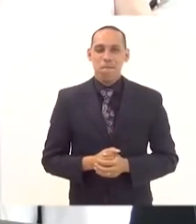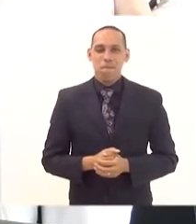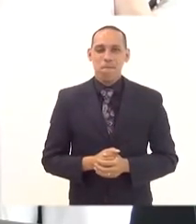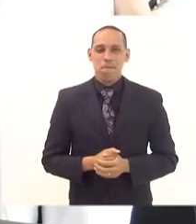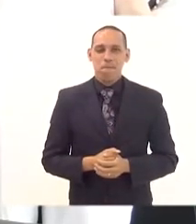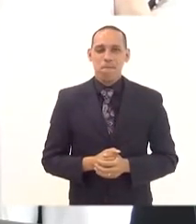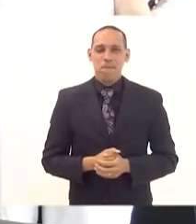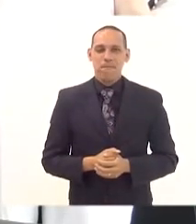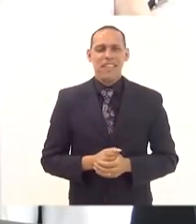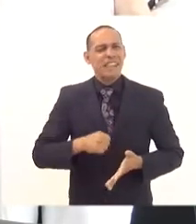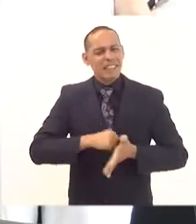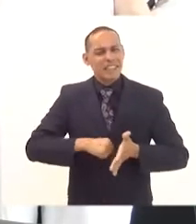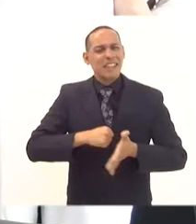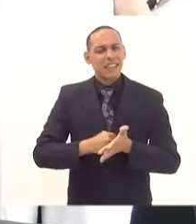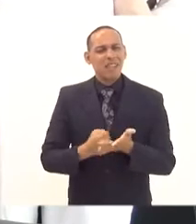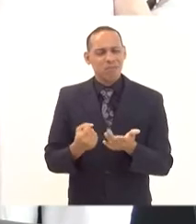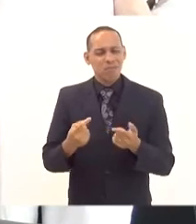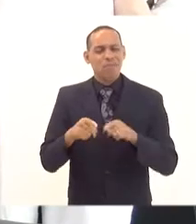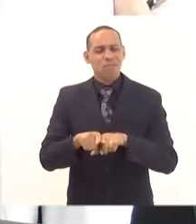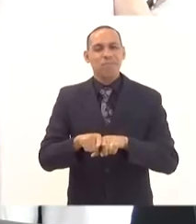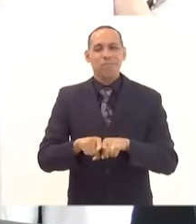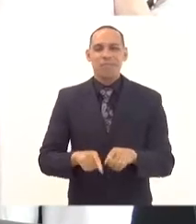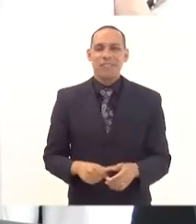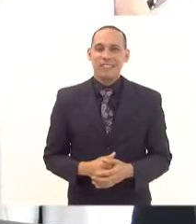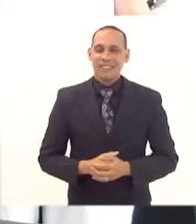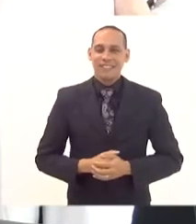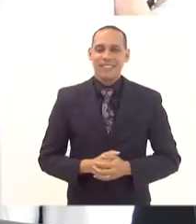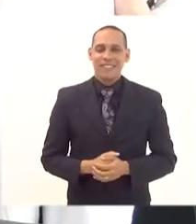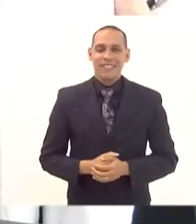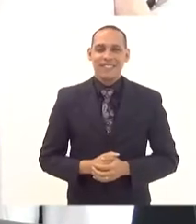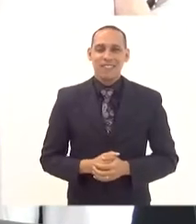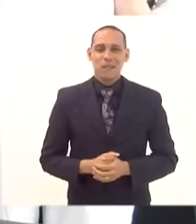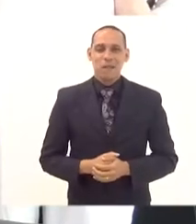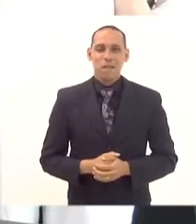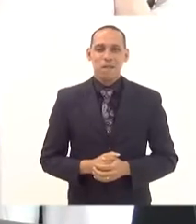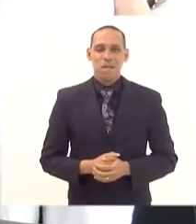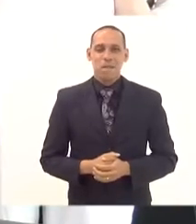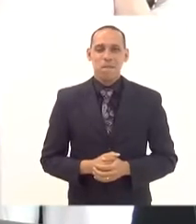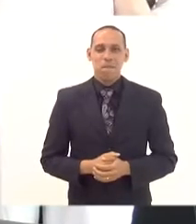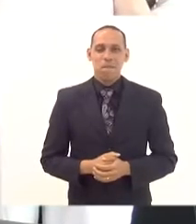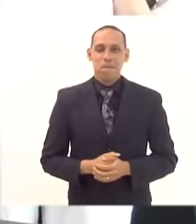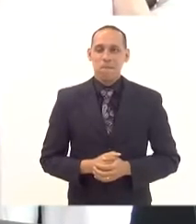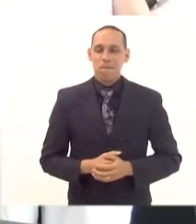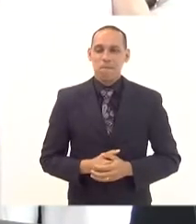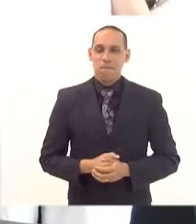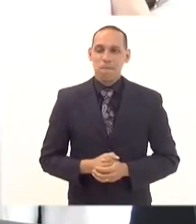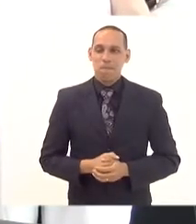a águia do companheiro E aí